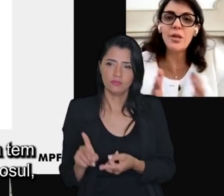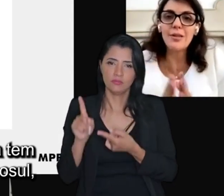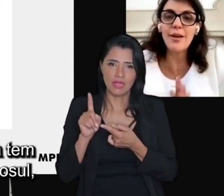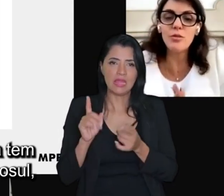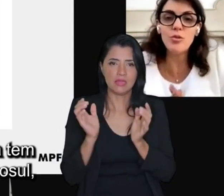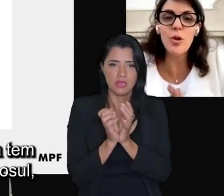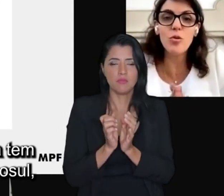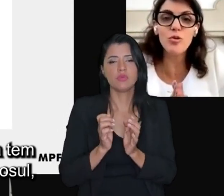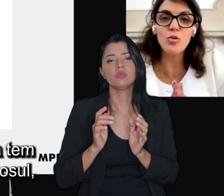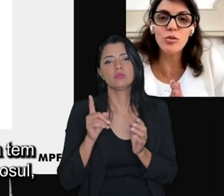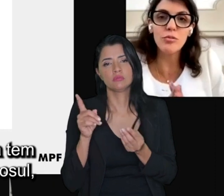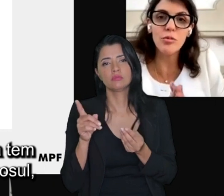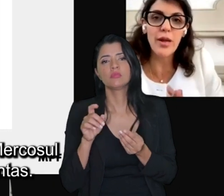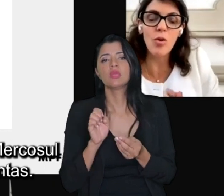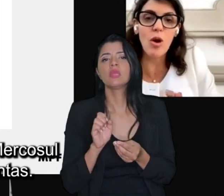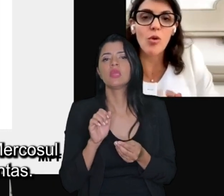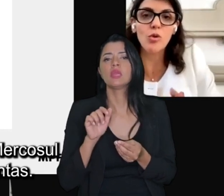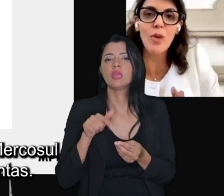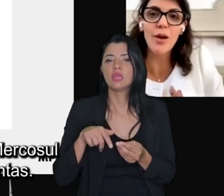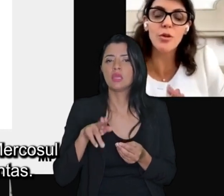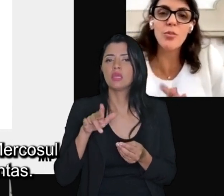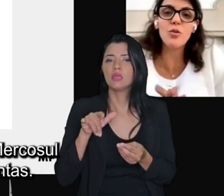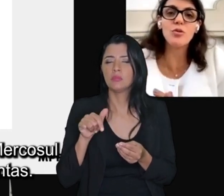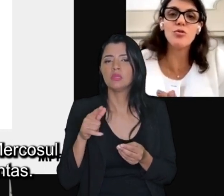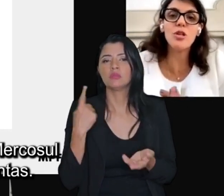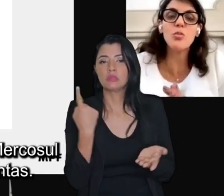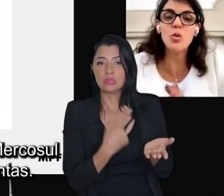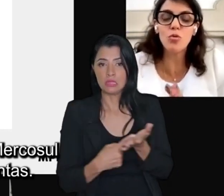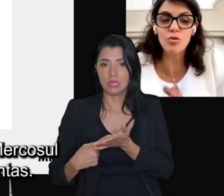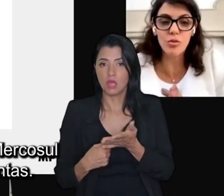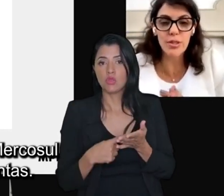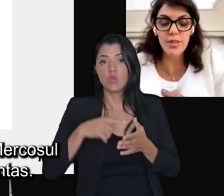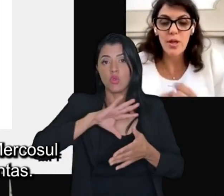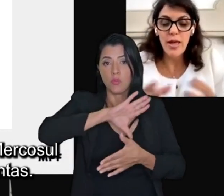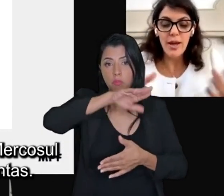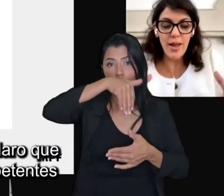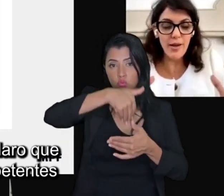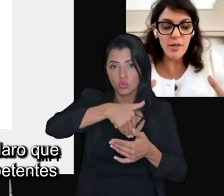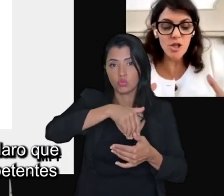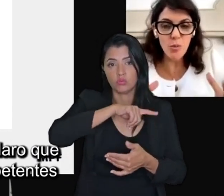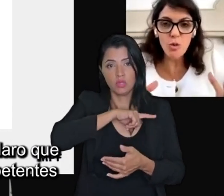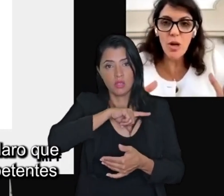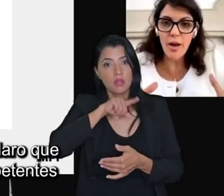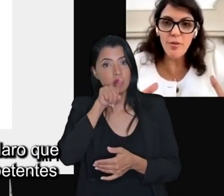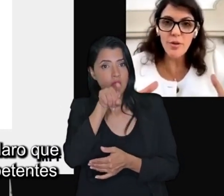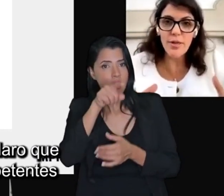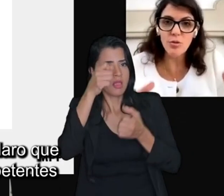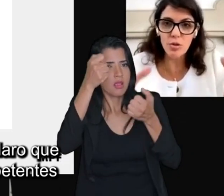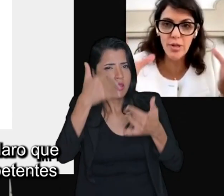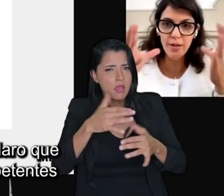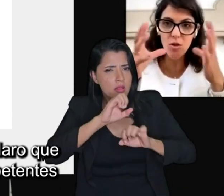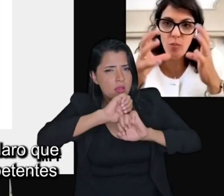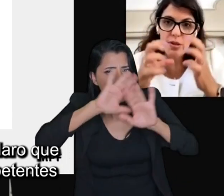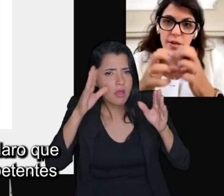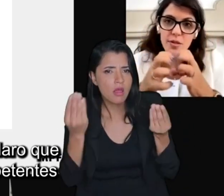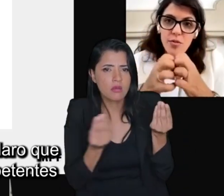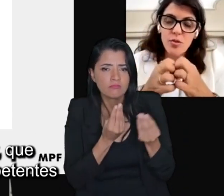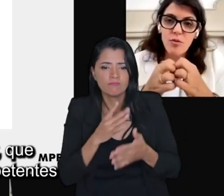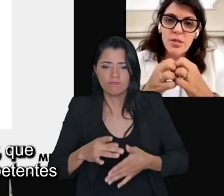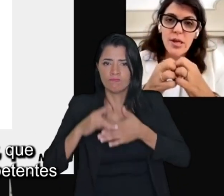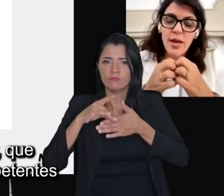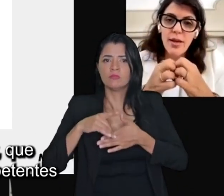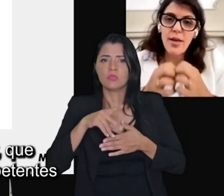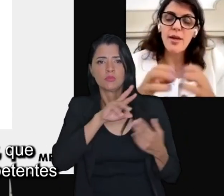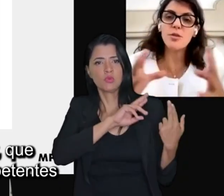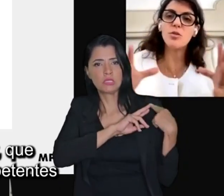conjunta tem o tratado do Mercosul, né, o acordo macro do Mercosul de equipes conjuntas. Lá ele deixa muito claro que as autoridades competentes